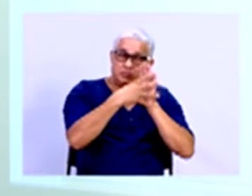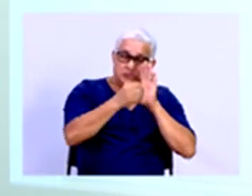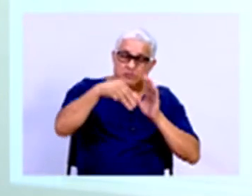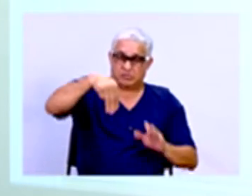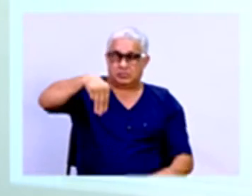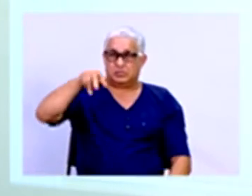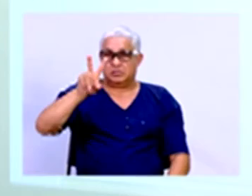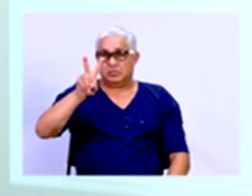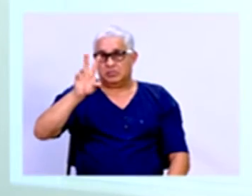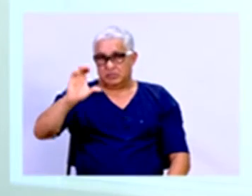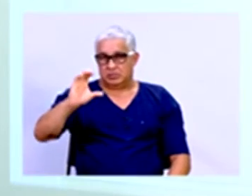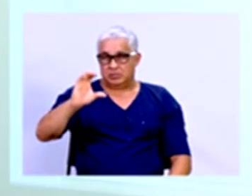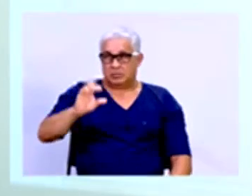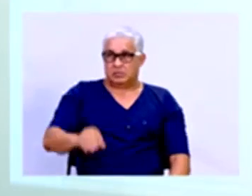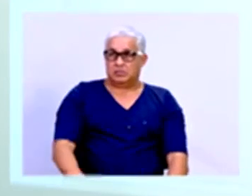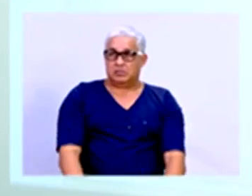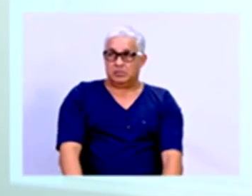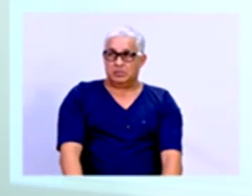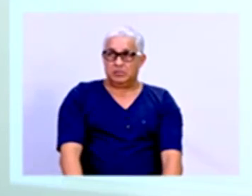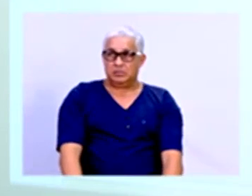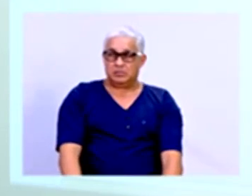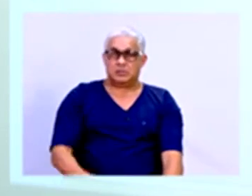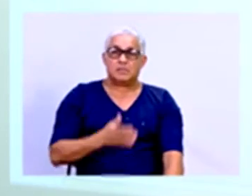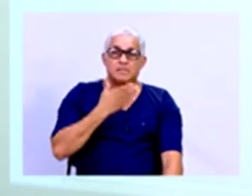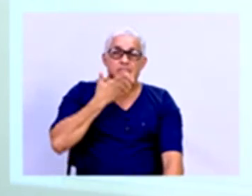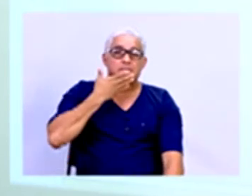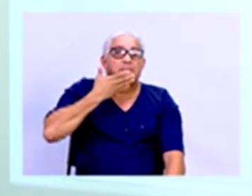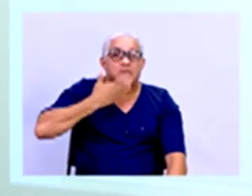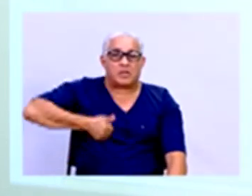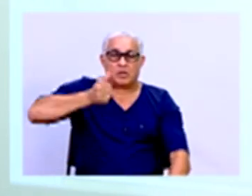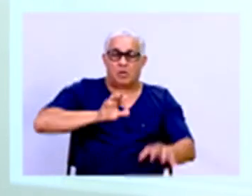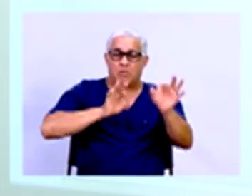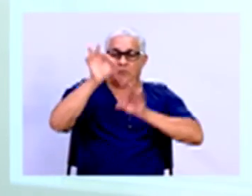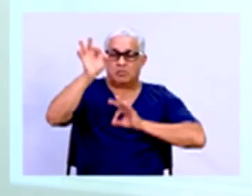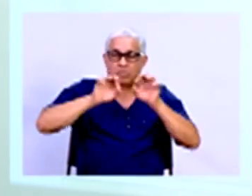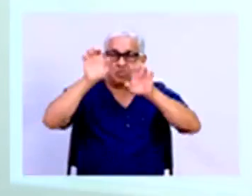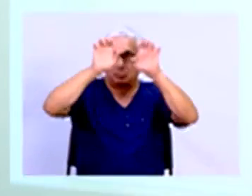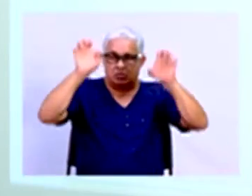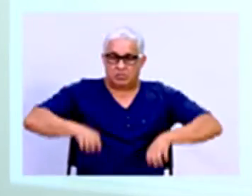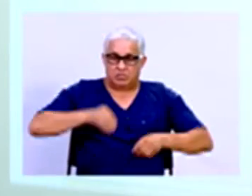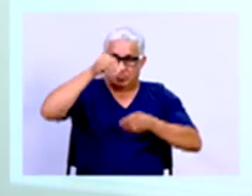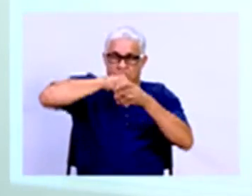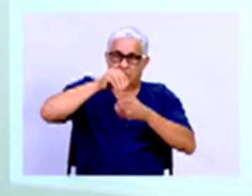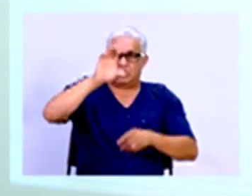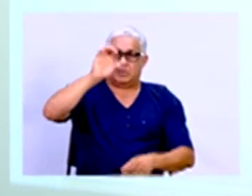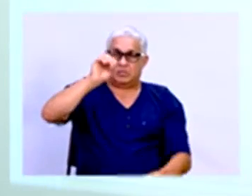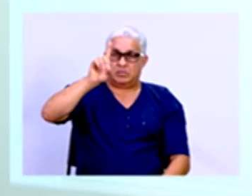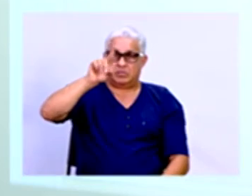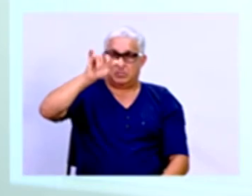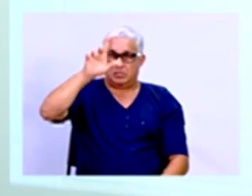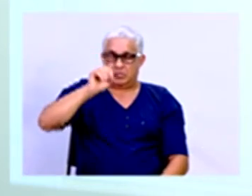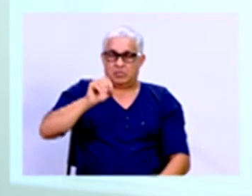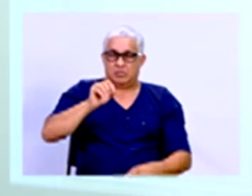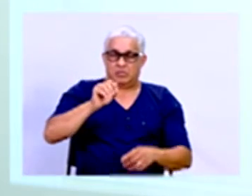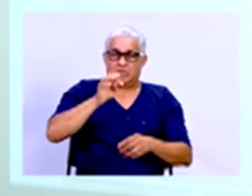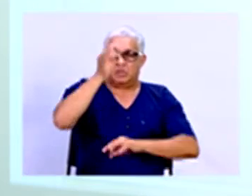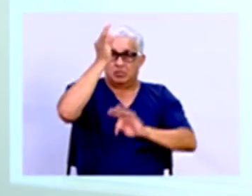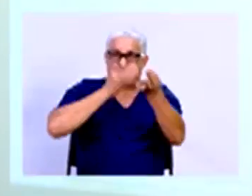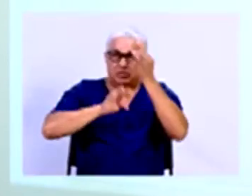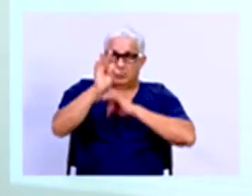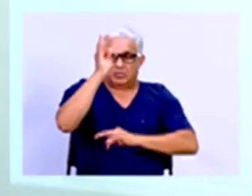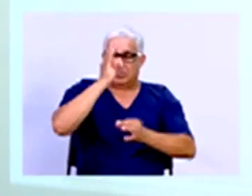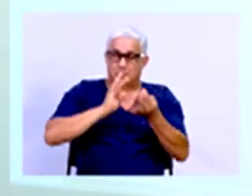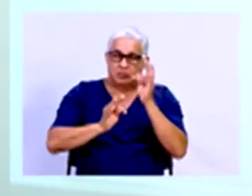aí de uma melhor organização e estruturação do nosso código. Né? Separação entre tecnologias. Falamos de